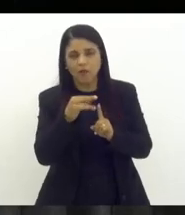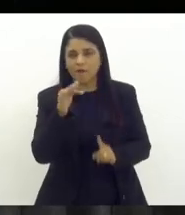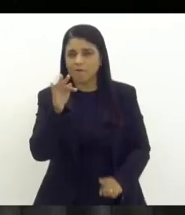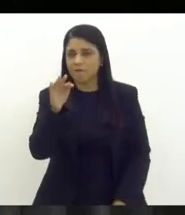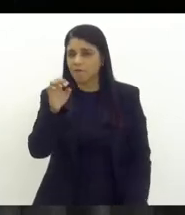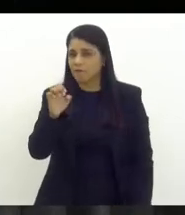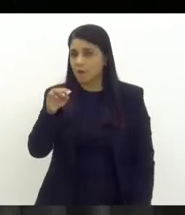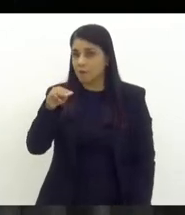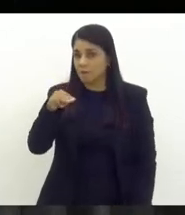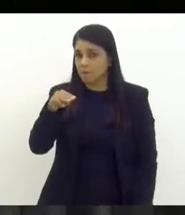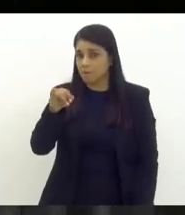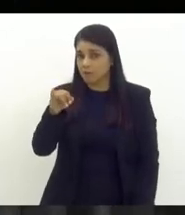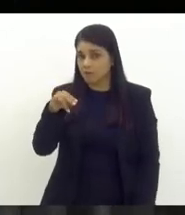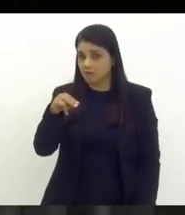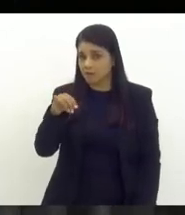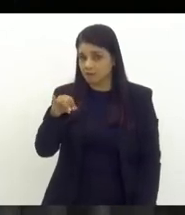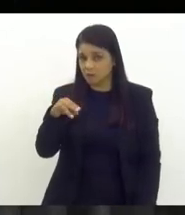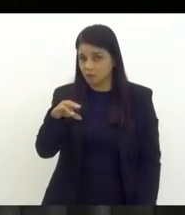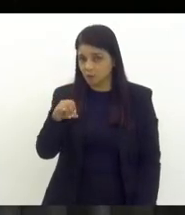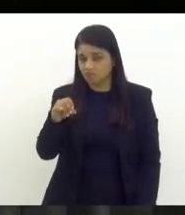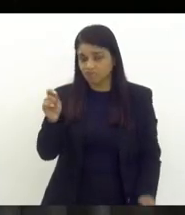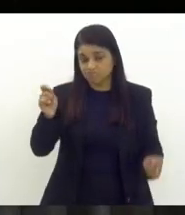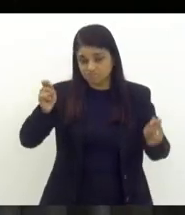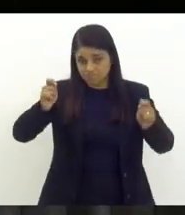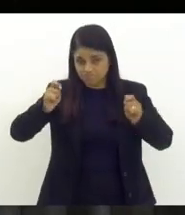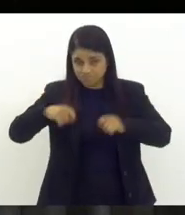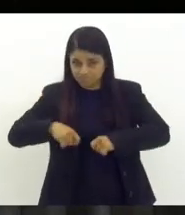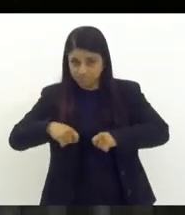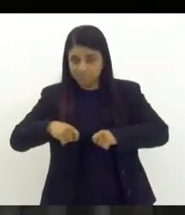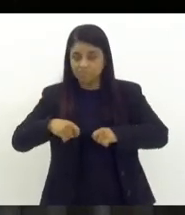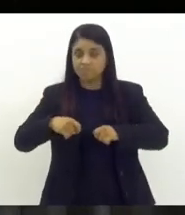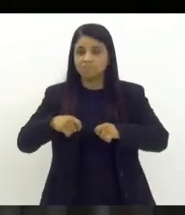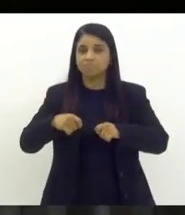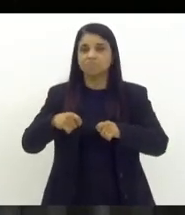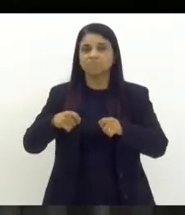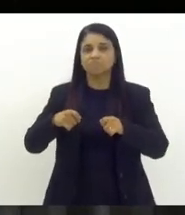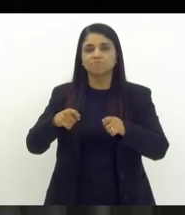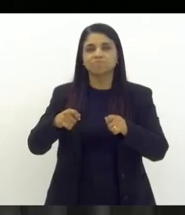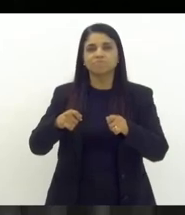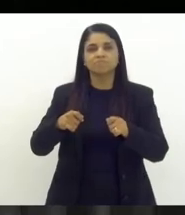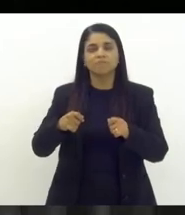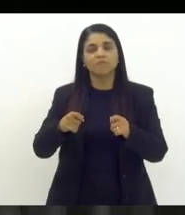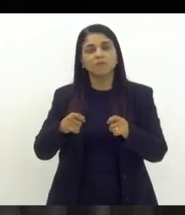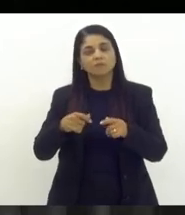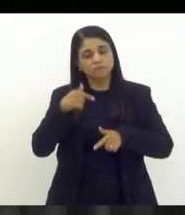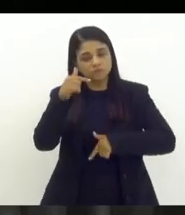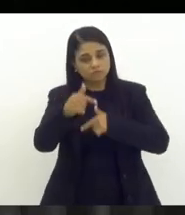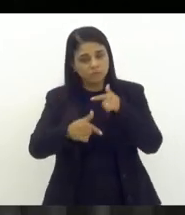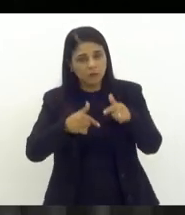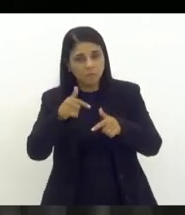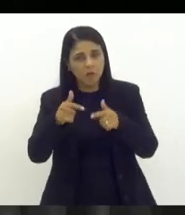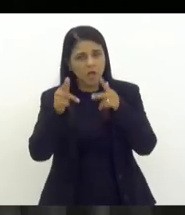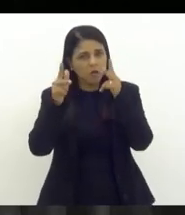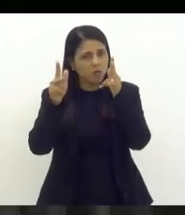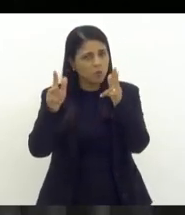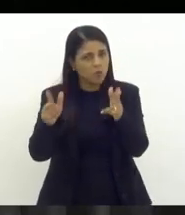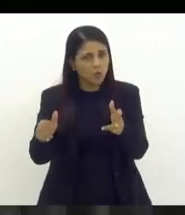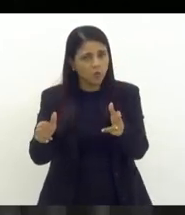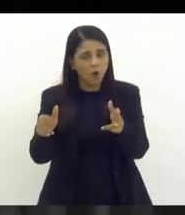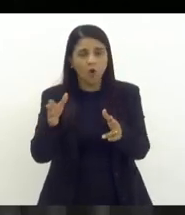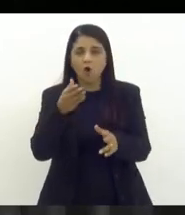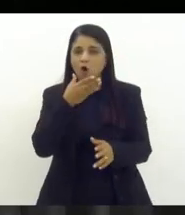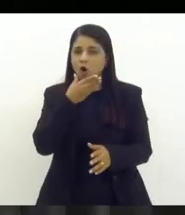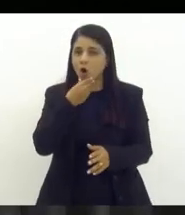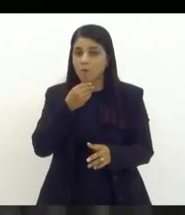que nós temos a mesma capacidade competência para fazer o trabalho porém so uma ótica